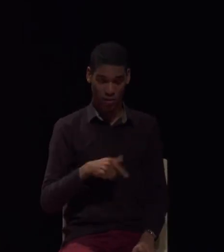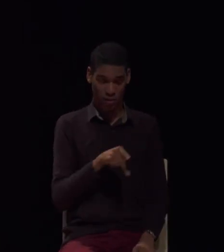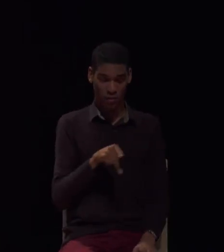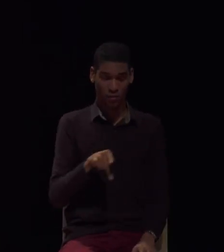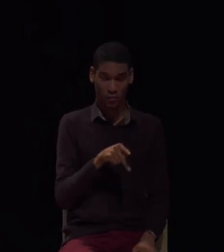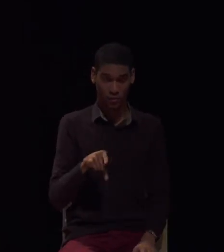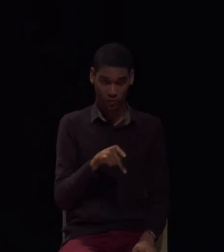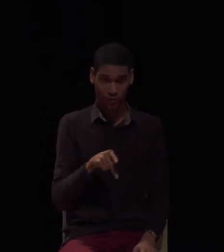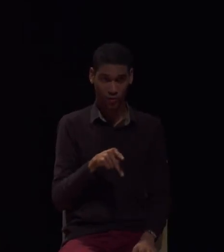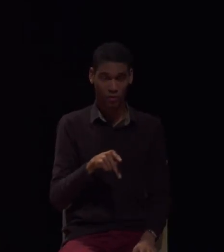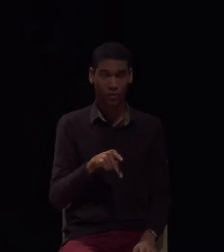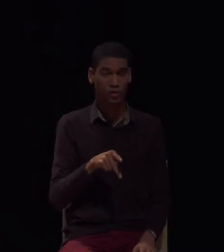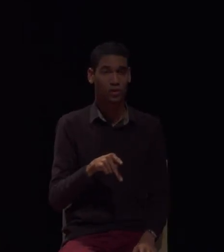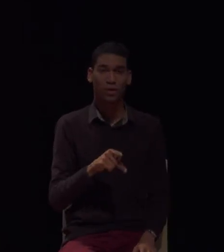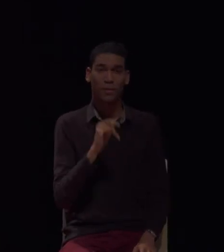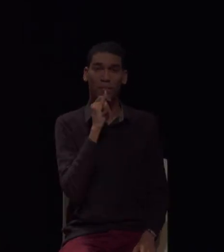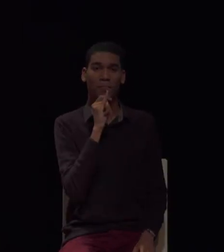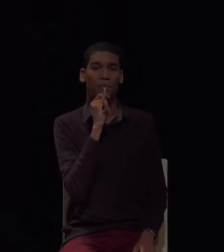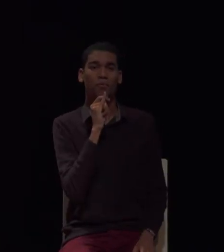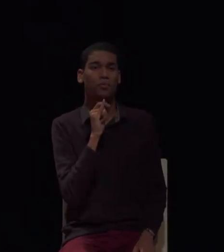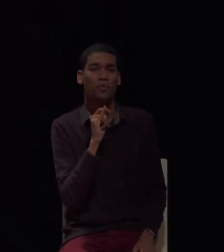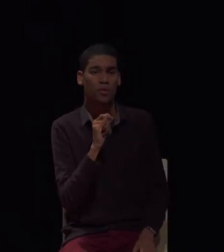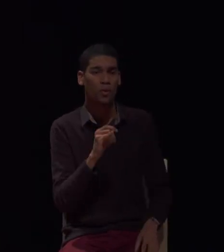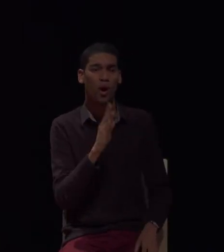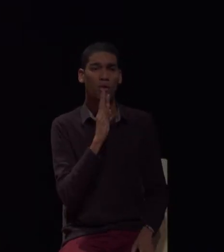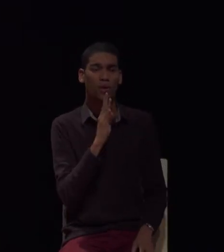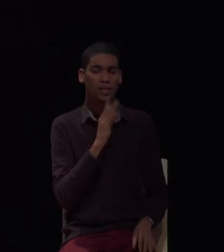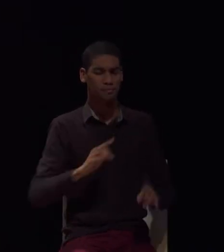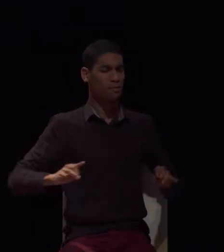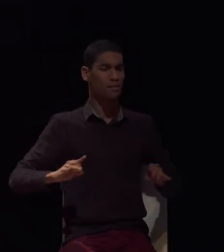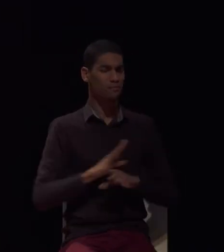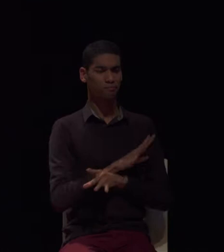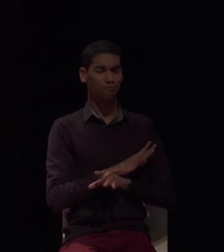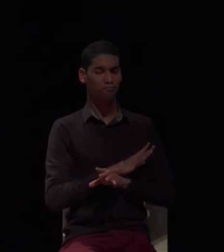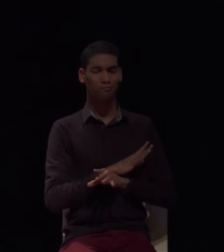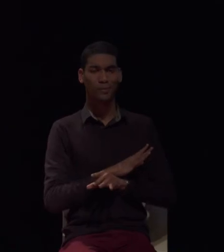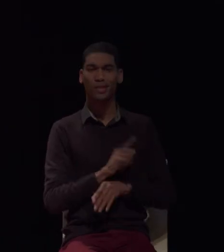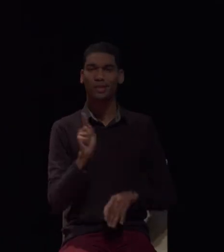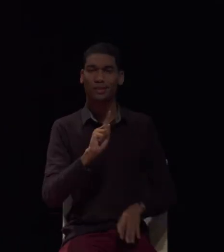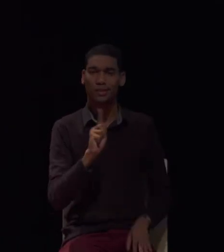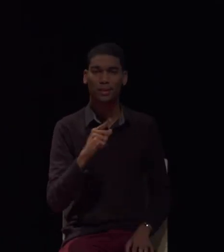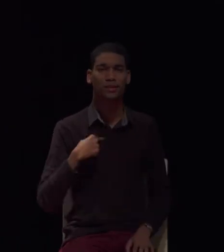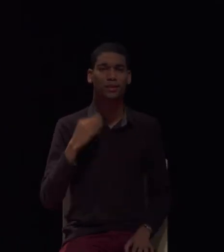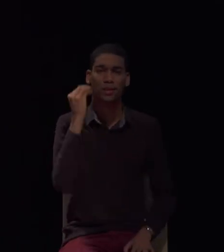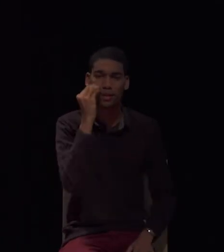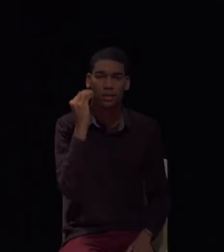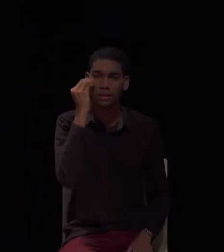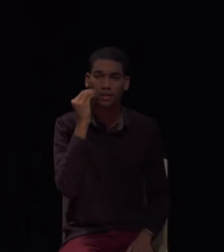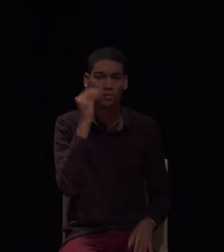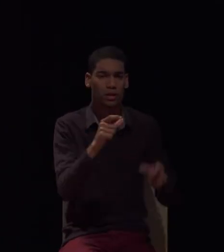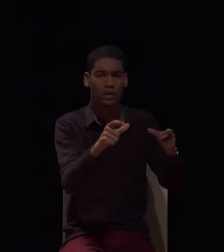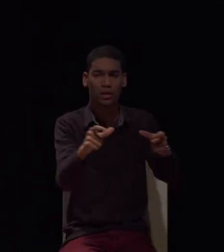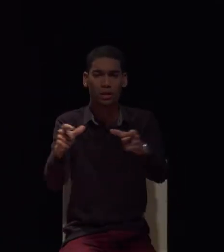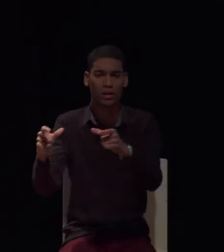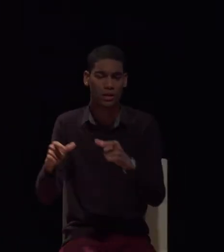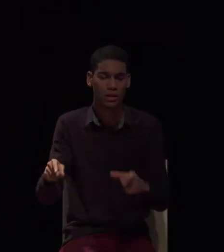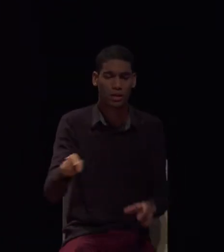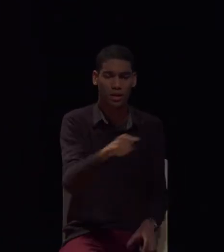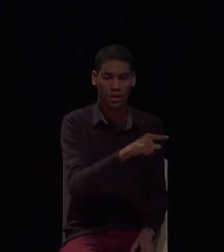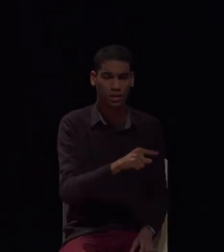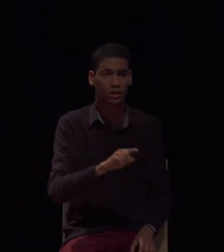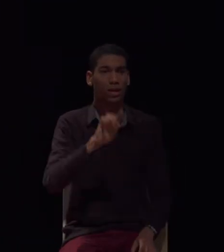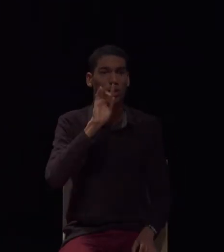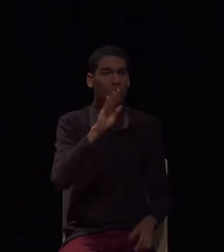conhecimento ele não está pronto ele faz parte da experiência está nas pessoas nos lugares nos territórios e é só em